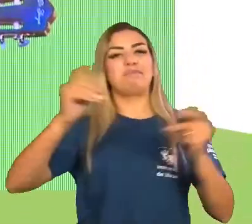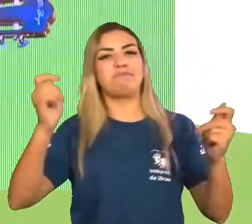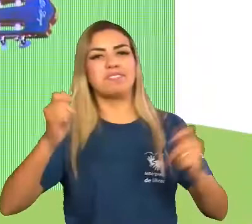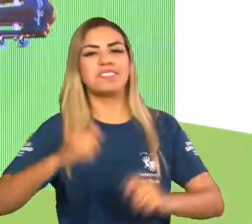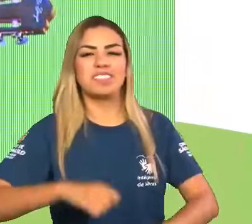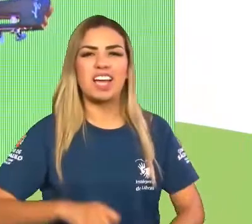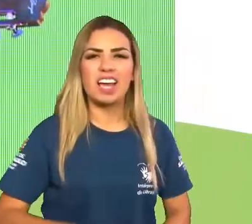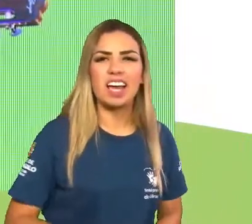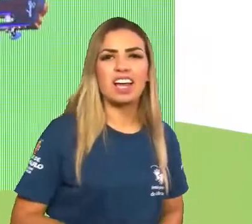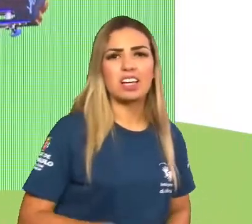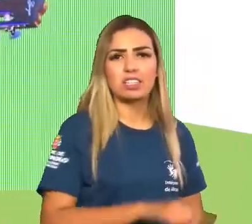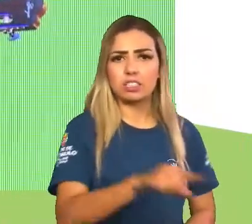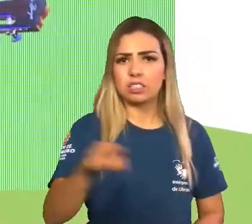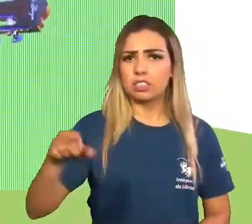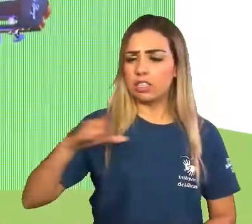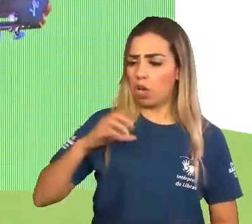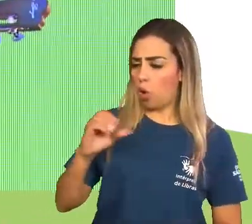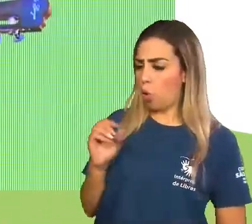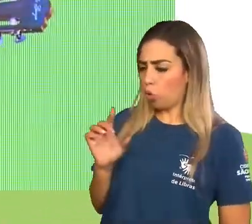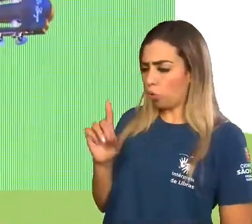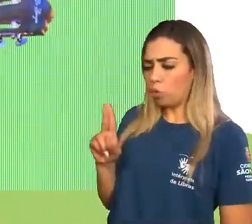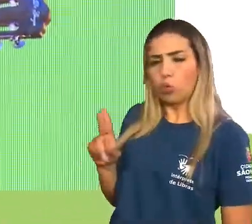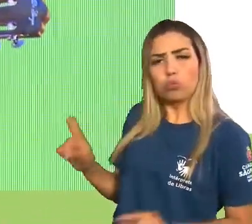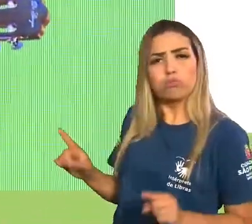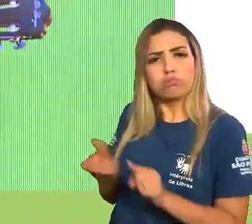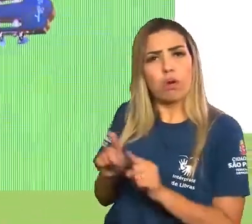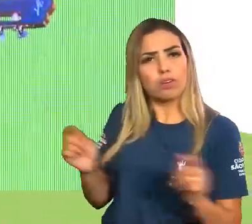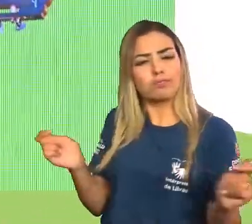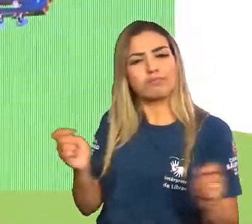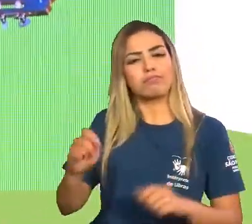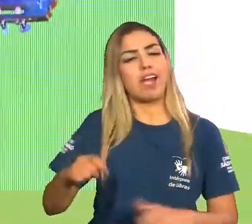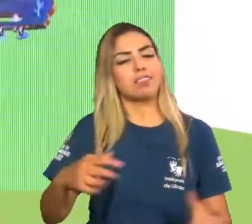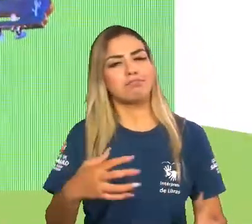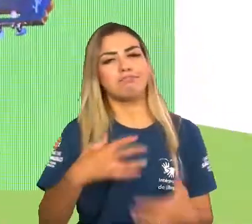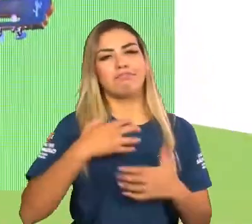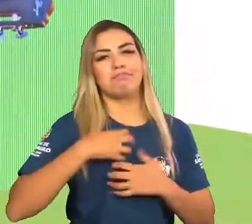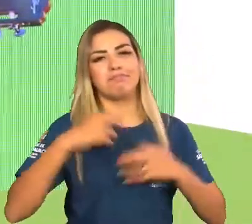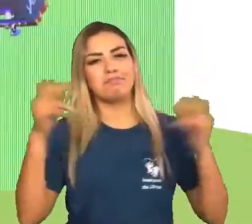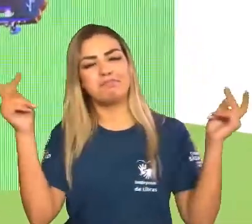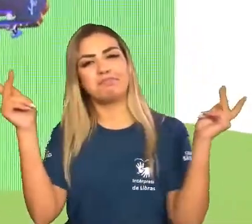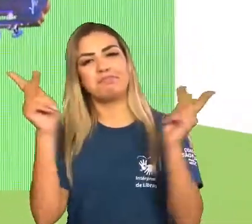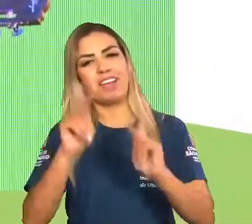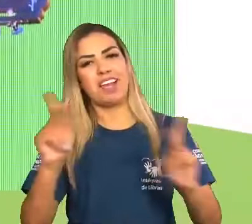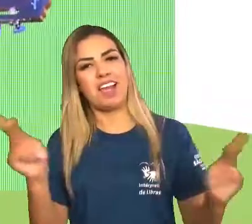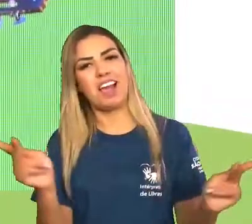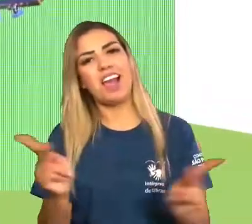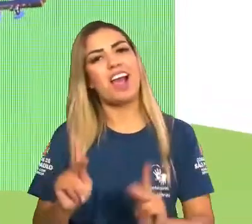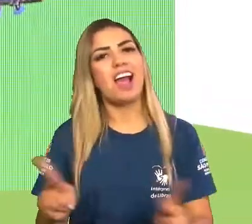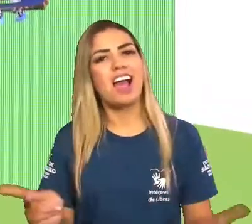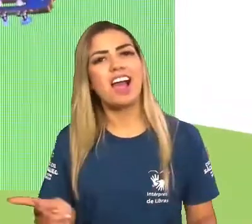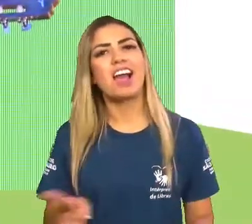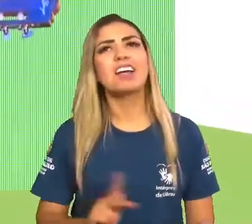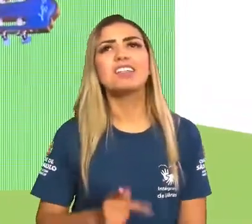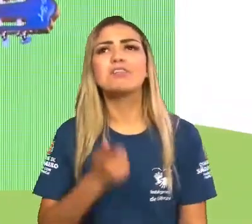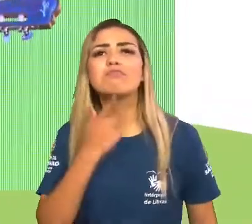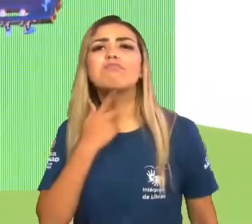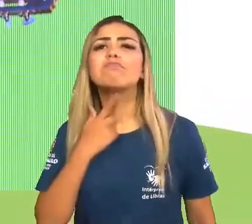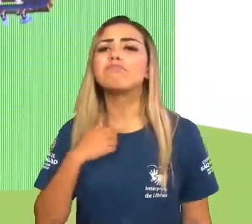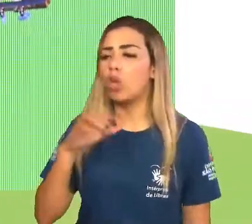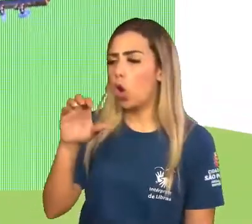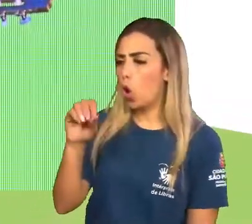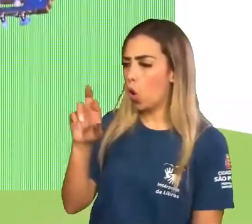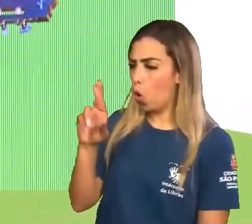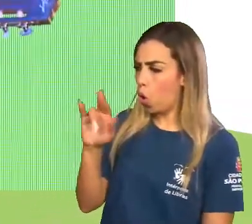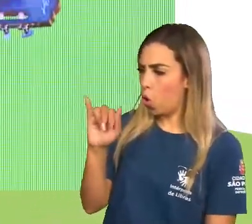Quem tem odo, missão e paz. Quanto mais pra quem tem ideais e os